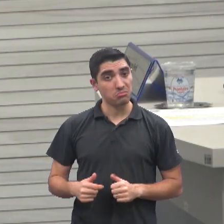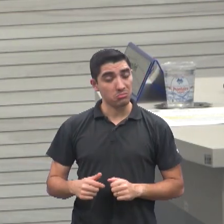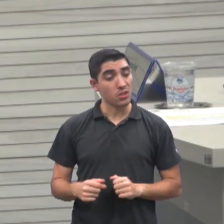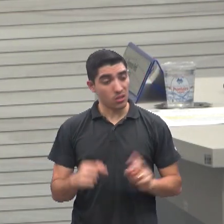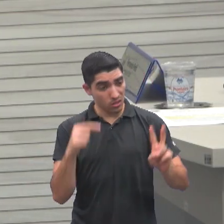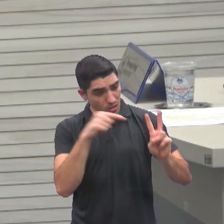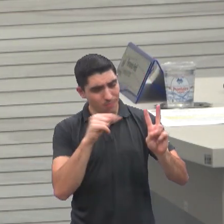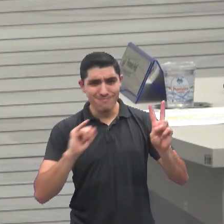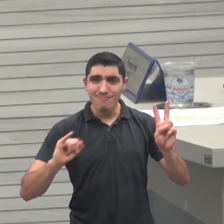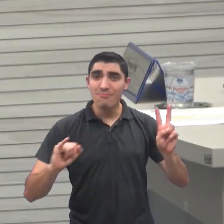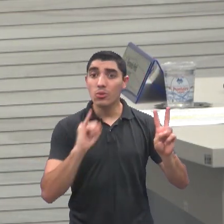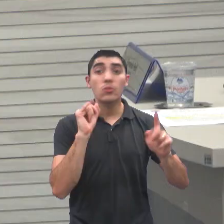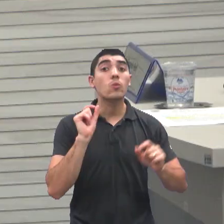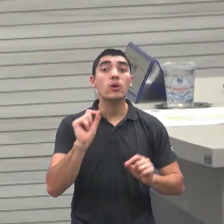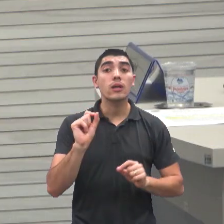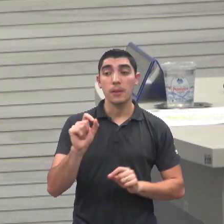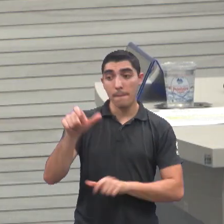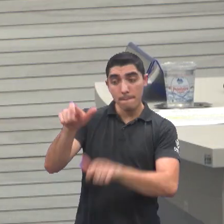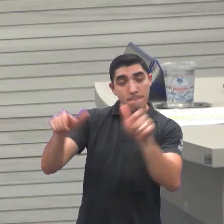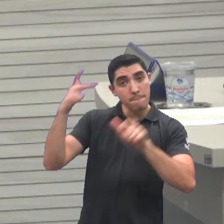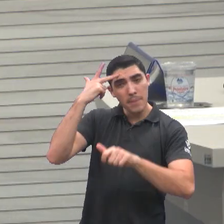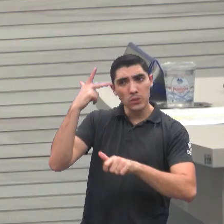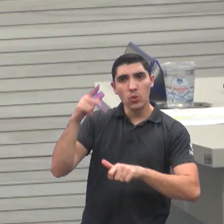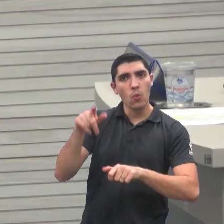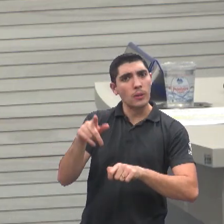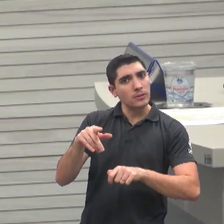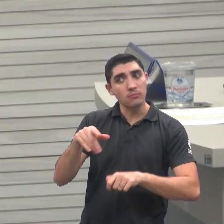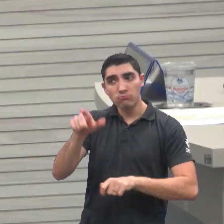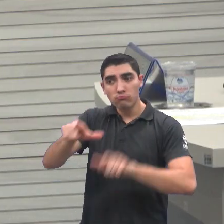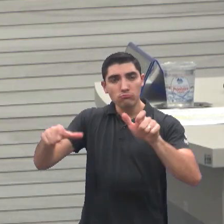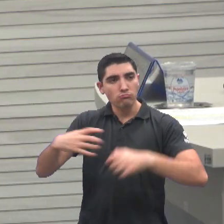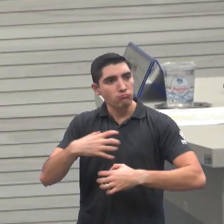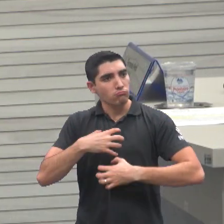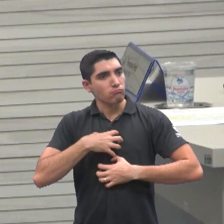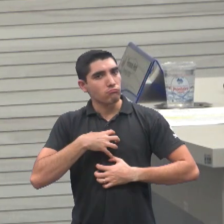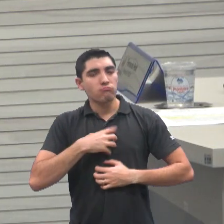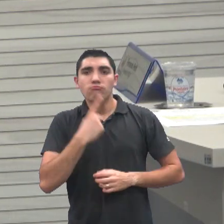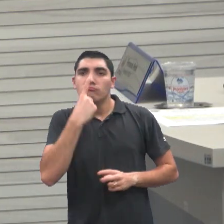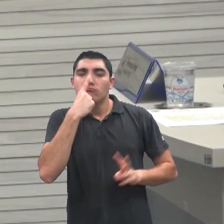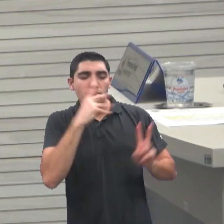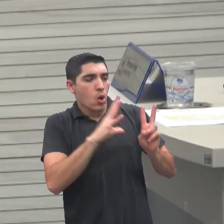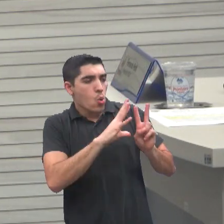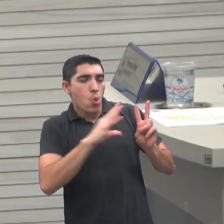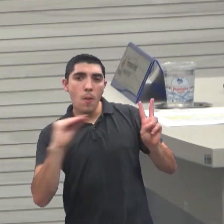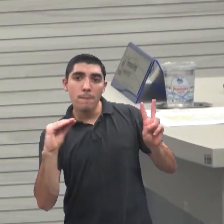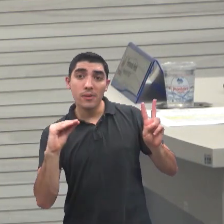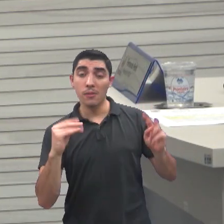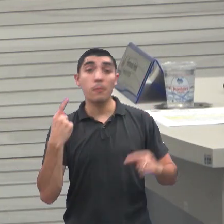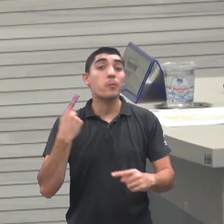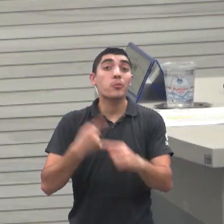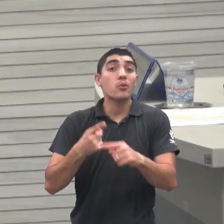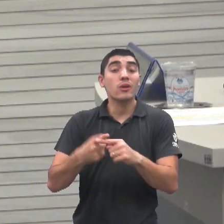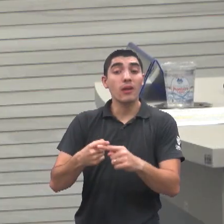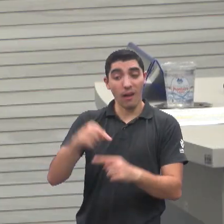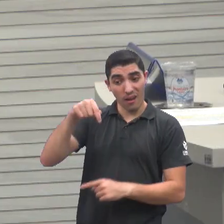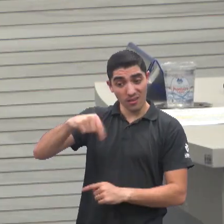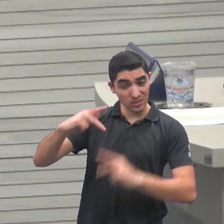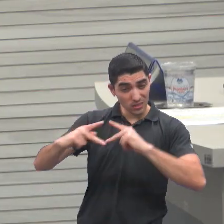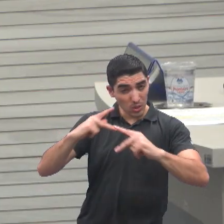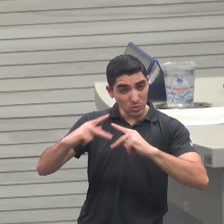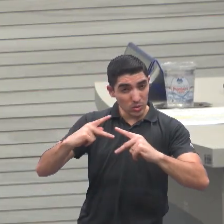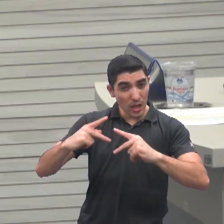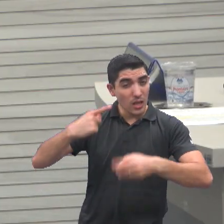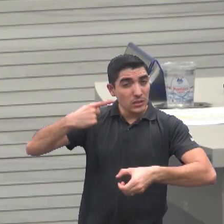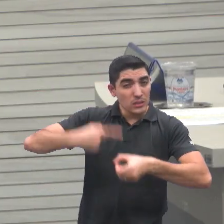mais pessoas se sintam estimuladas em empreender na nossa cidade. A nossa cidade tem capacidade muito grande de